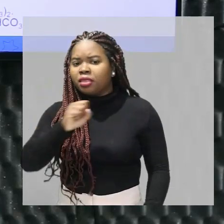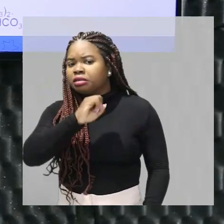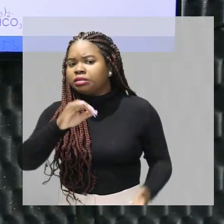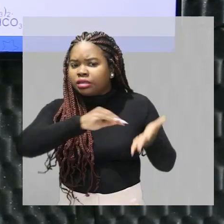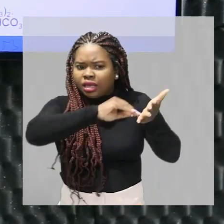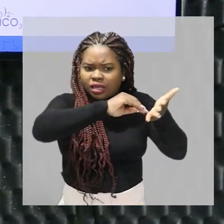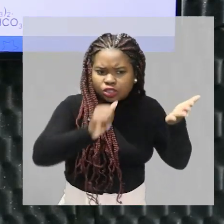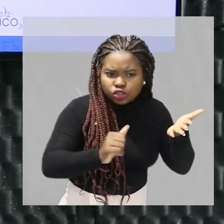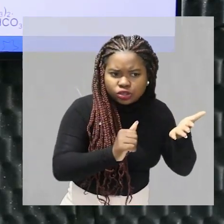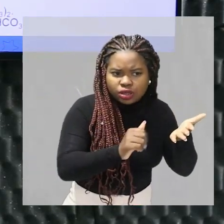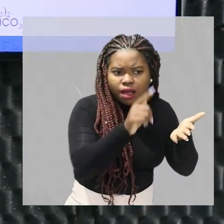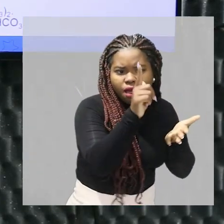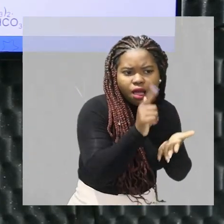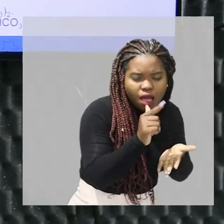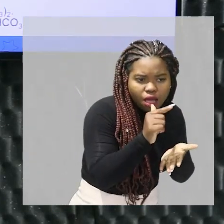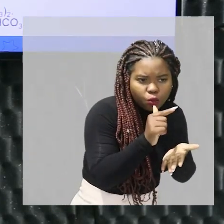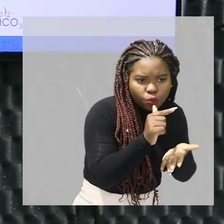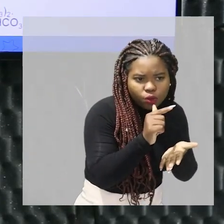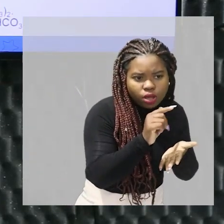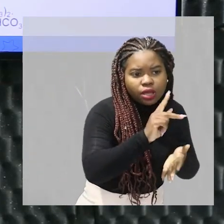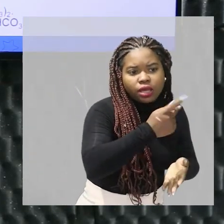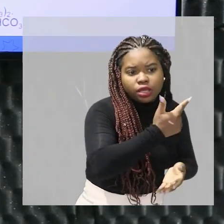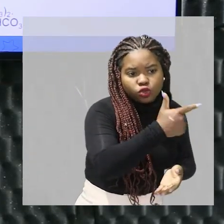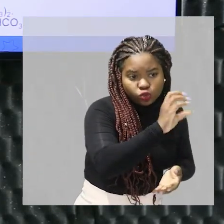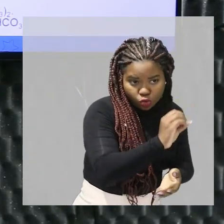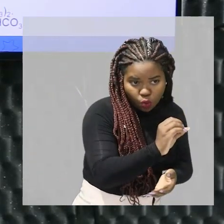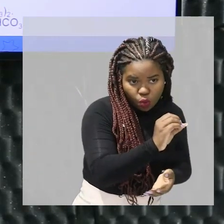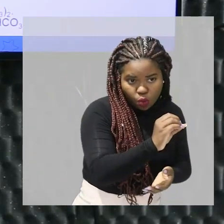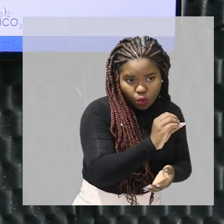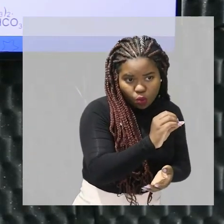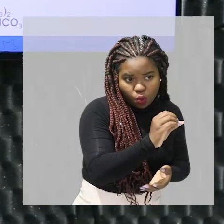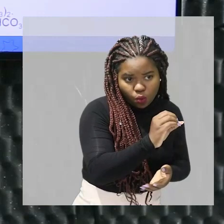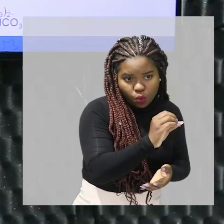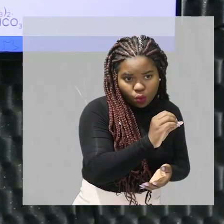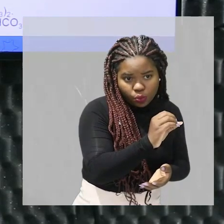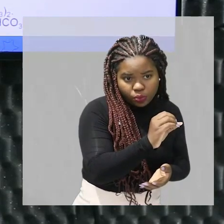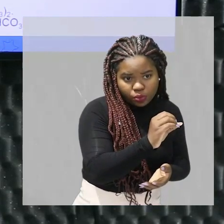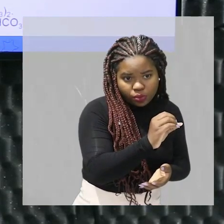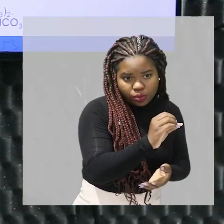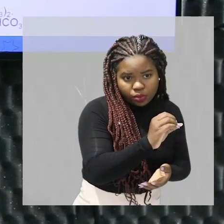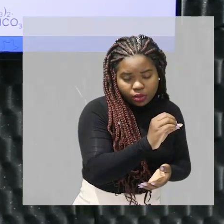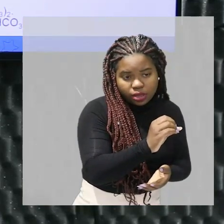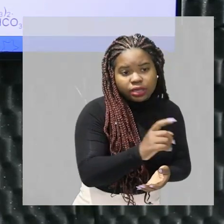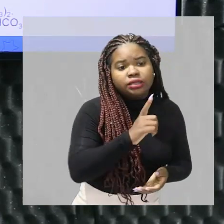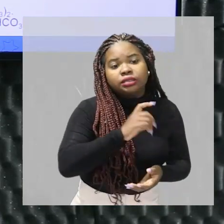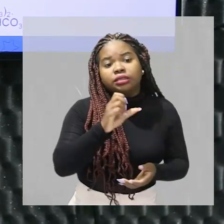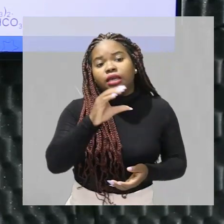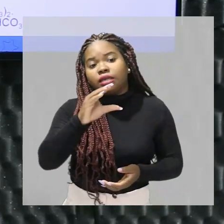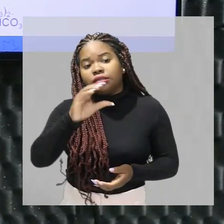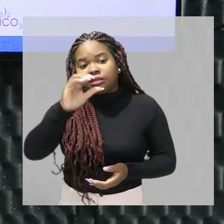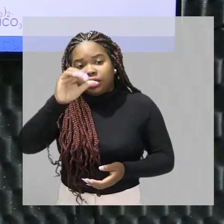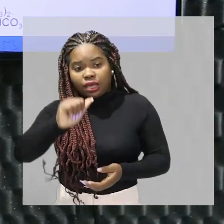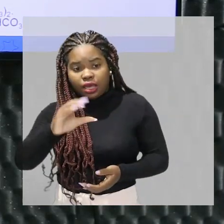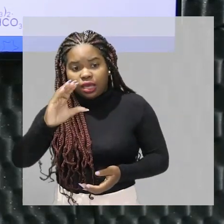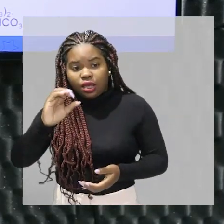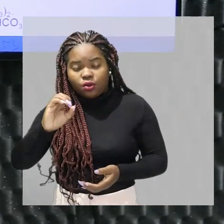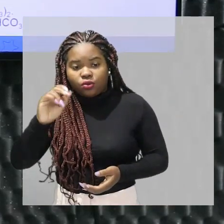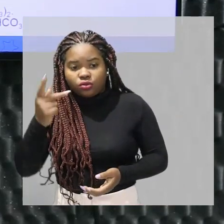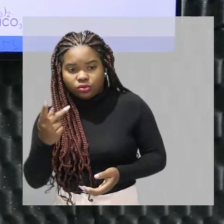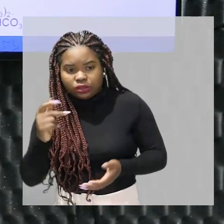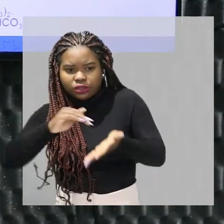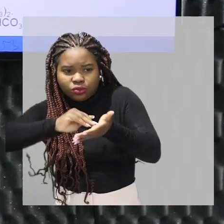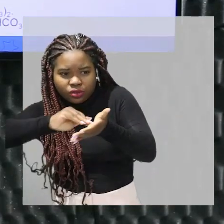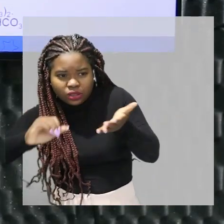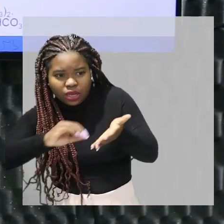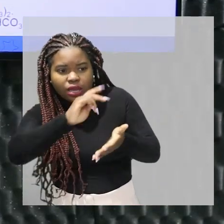uma molécula de água, certo? Então, do CaOH2, se eu retirar um H2O,